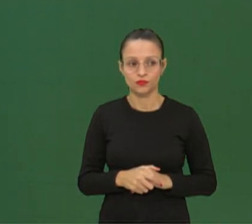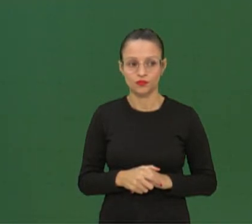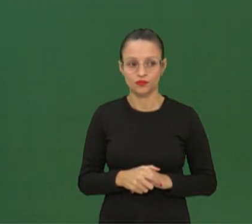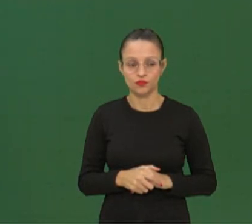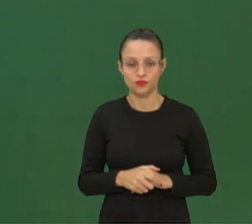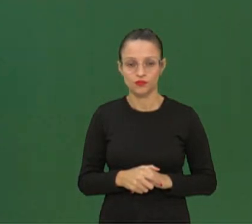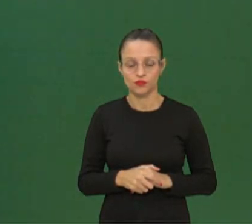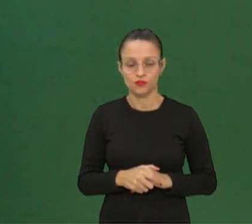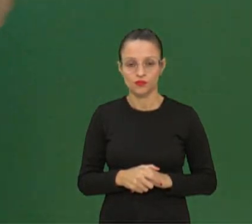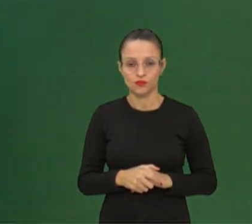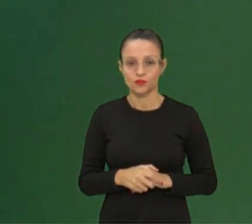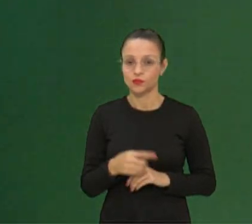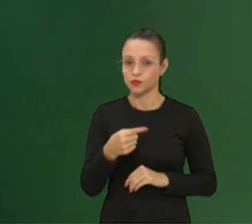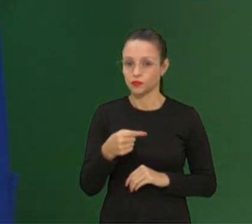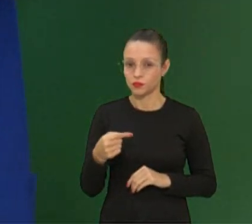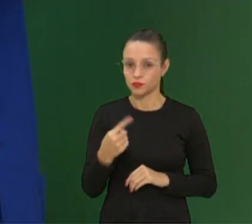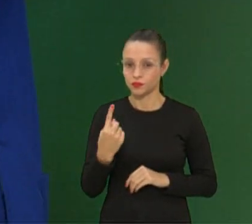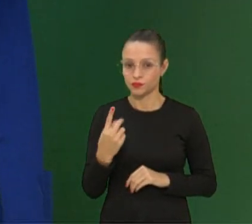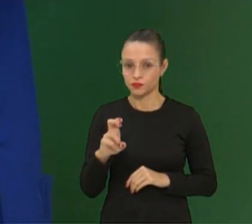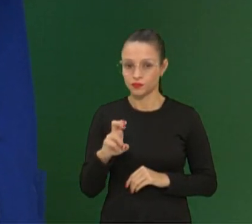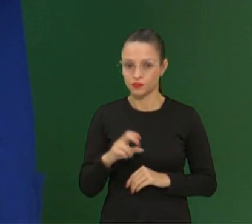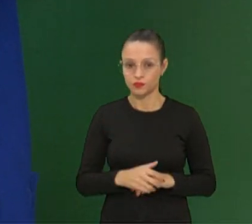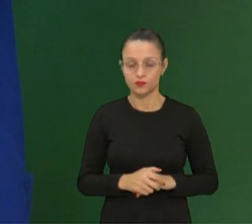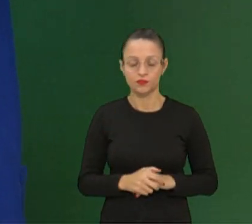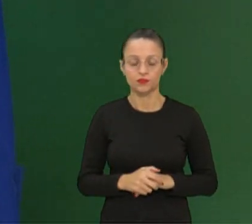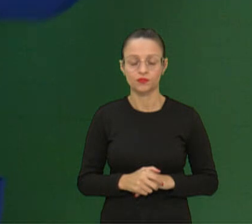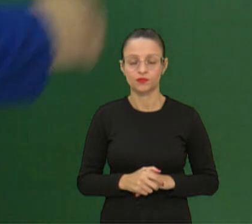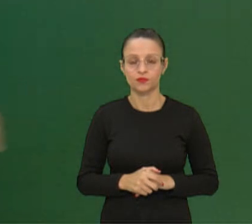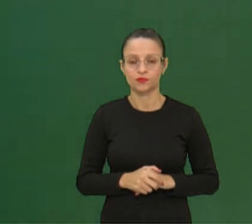E do outro lado eu tenho menos 15.